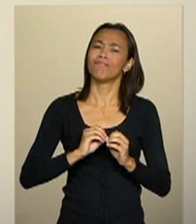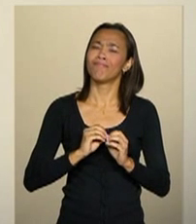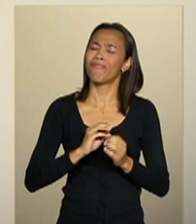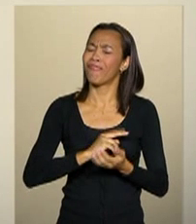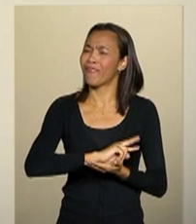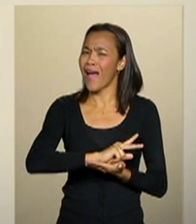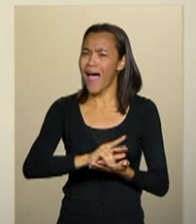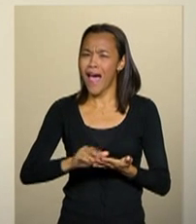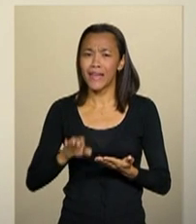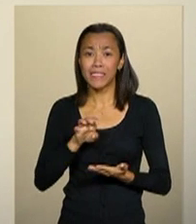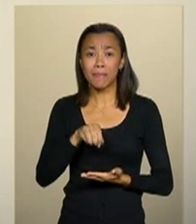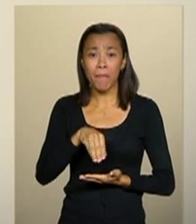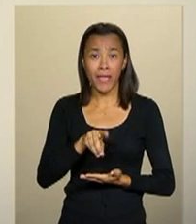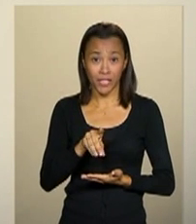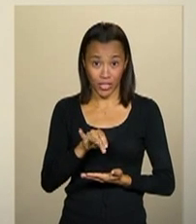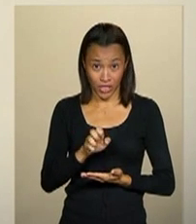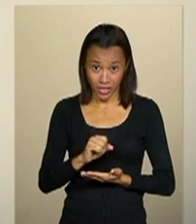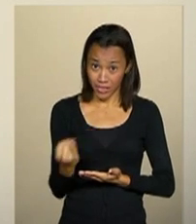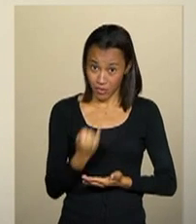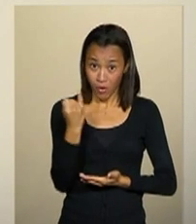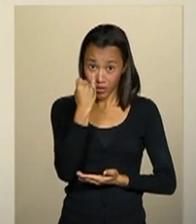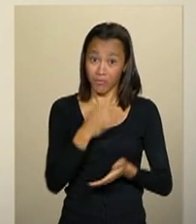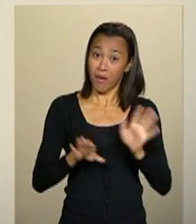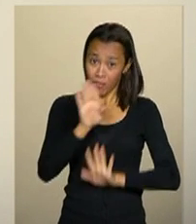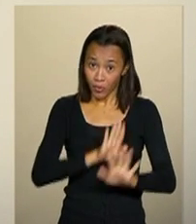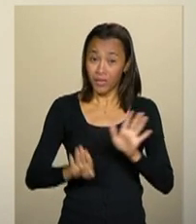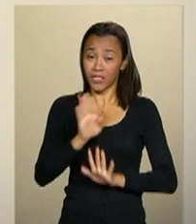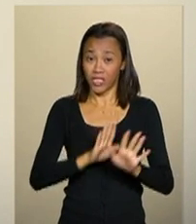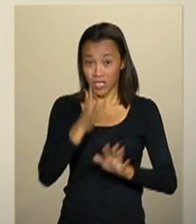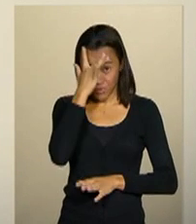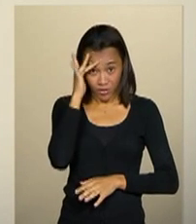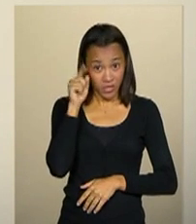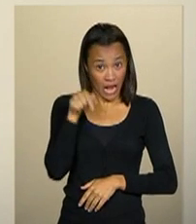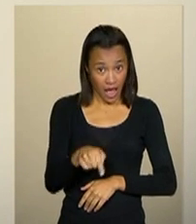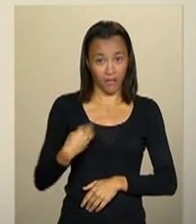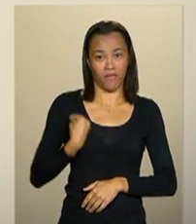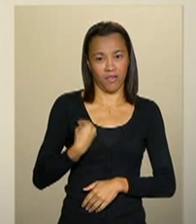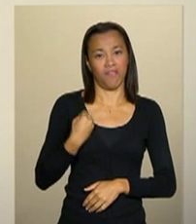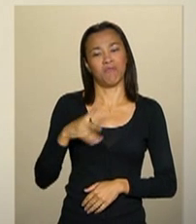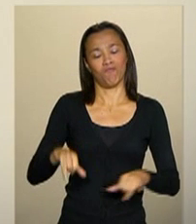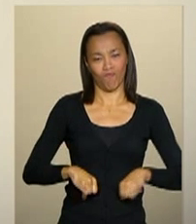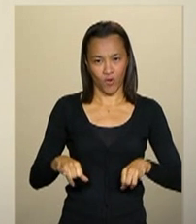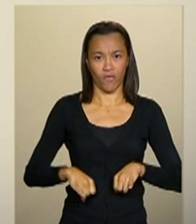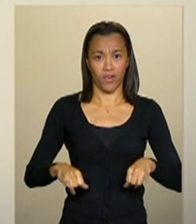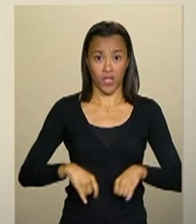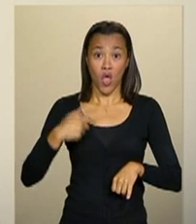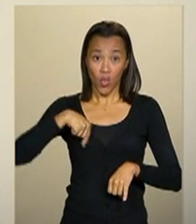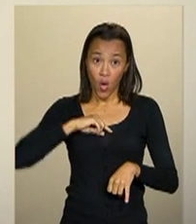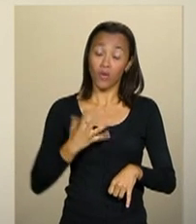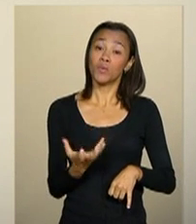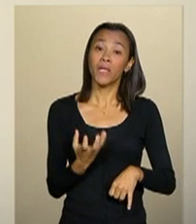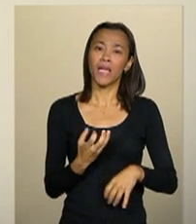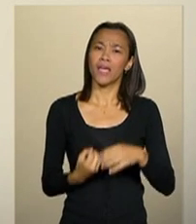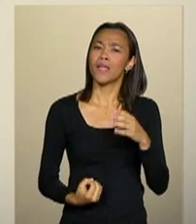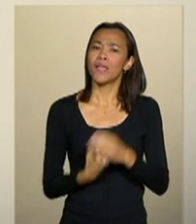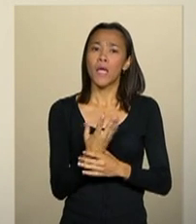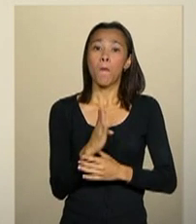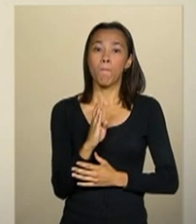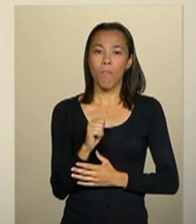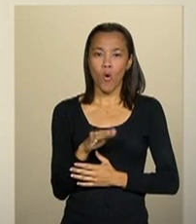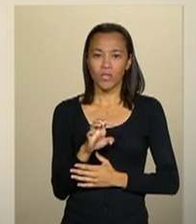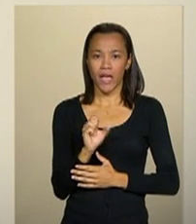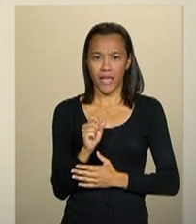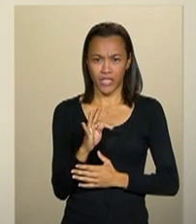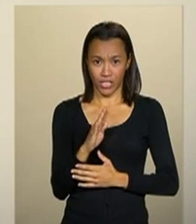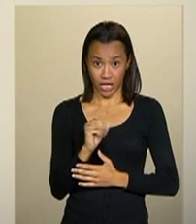várias medidas importantes para proteger a população que está sofrendo com a seca nosso recriamos o Bolsa